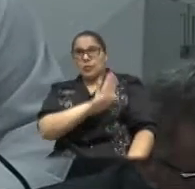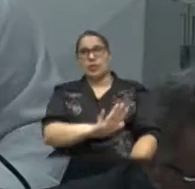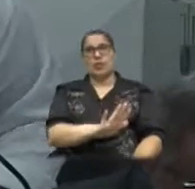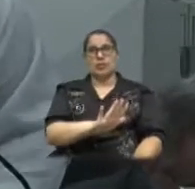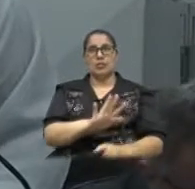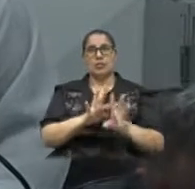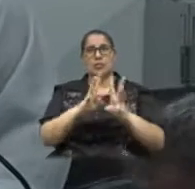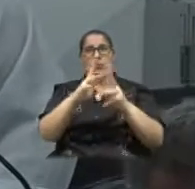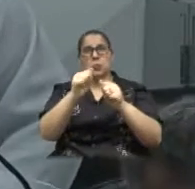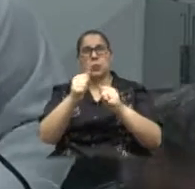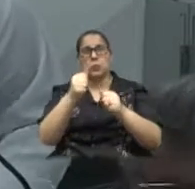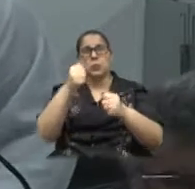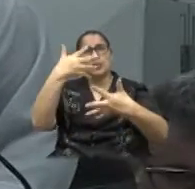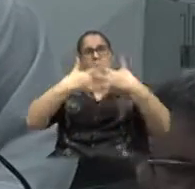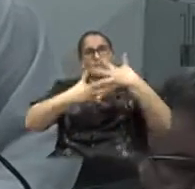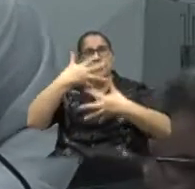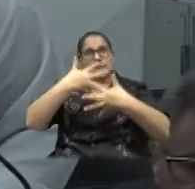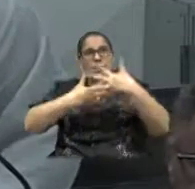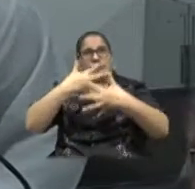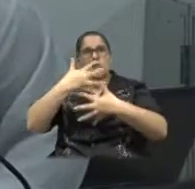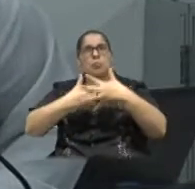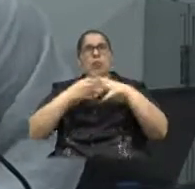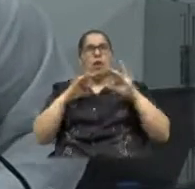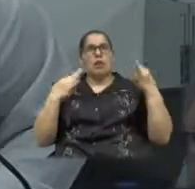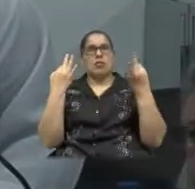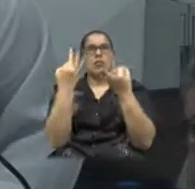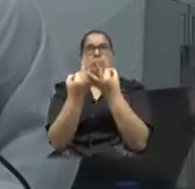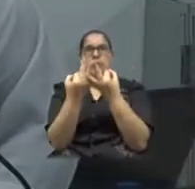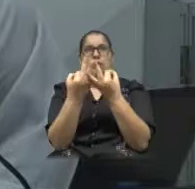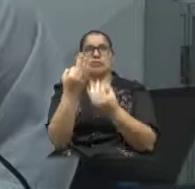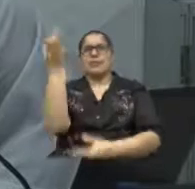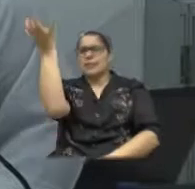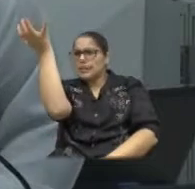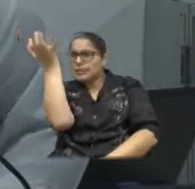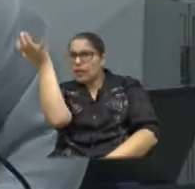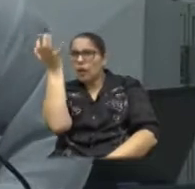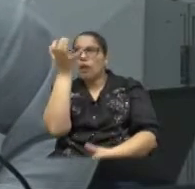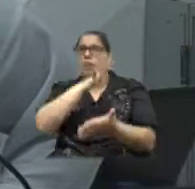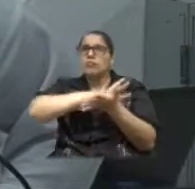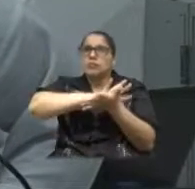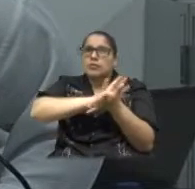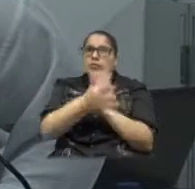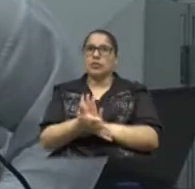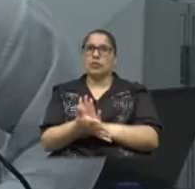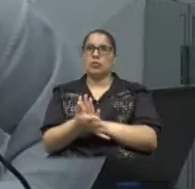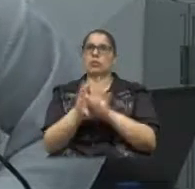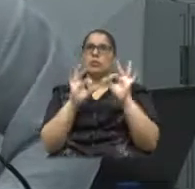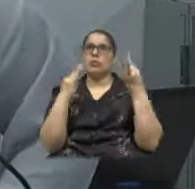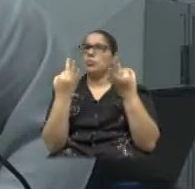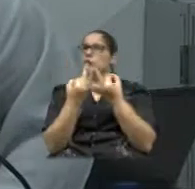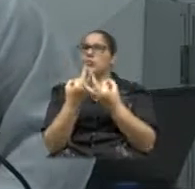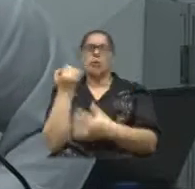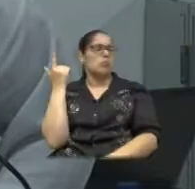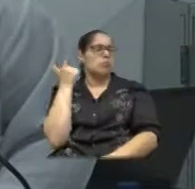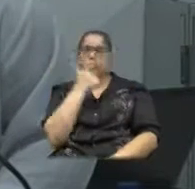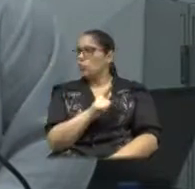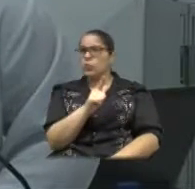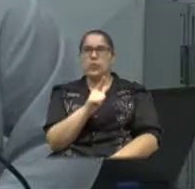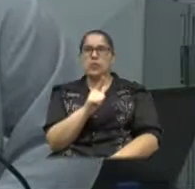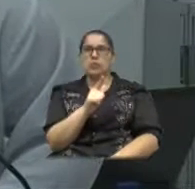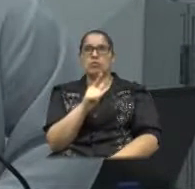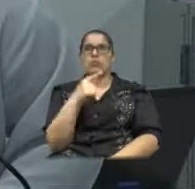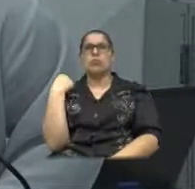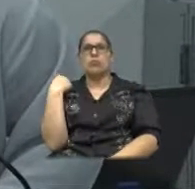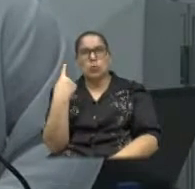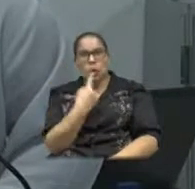que interfira na família. Estão tentando destruir a família. E não vão, Lemão. Não vão conseguir. Enquanto nós